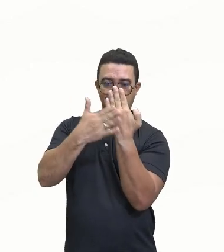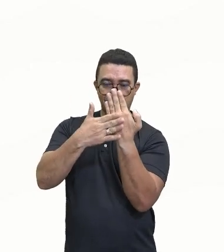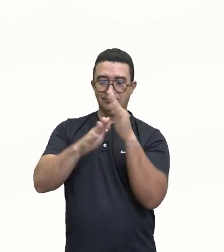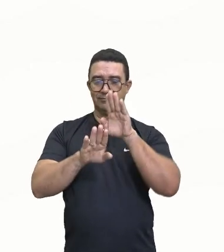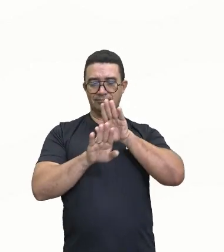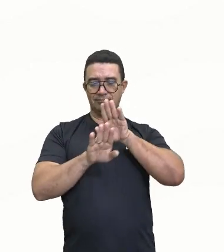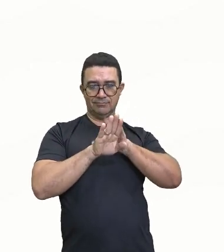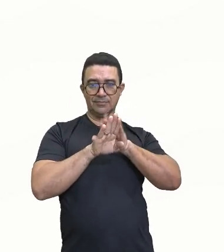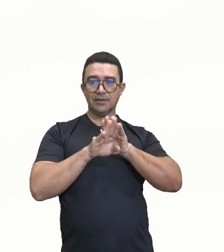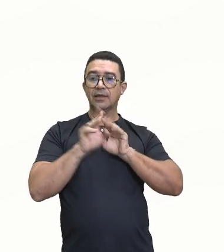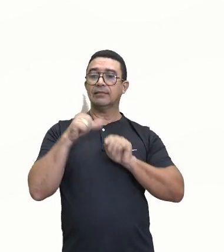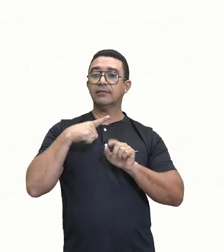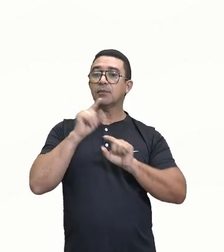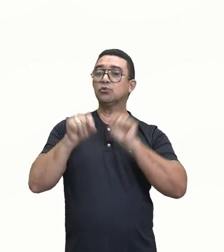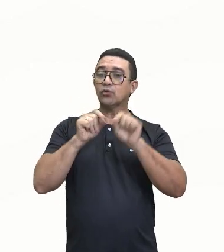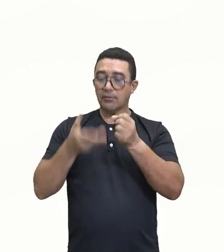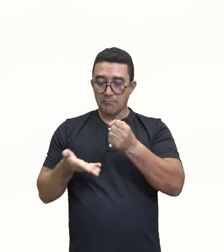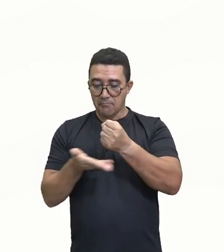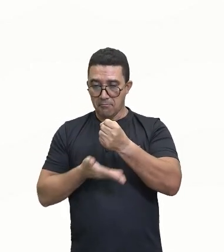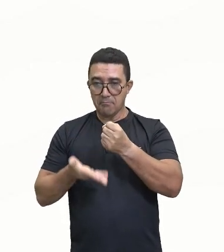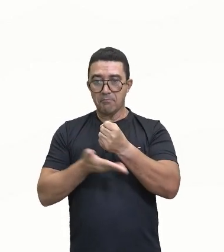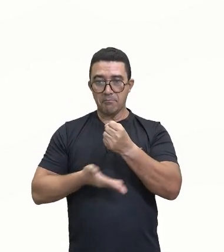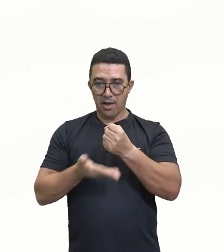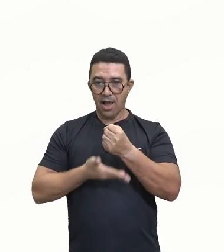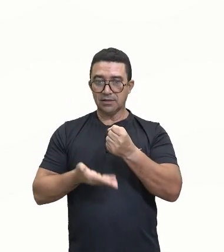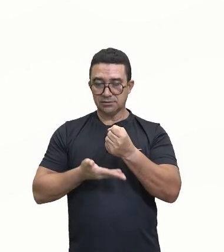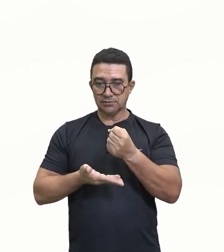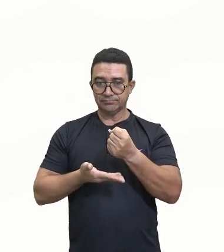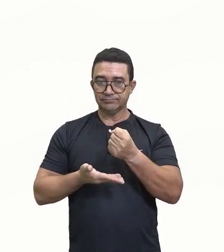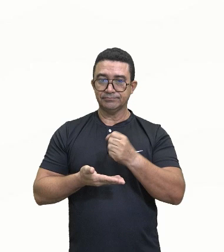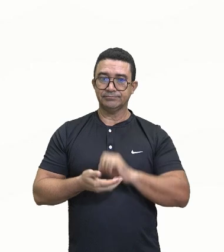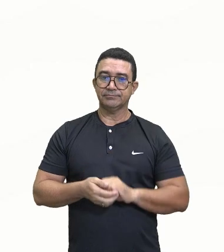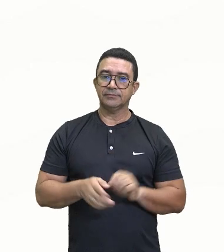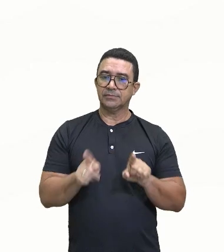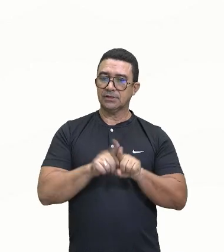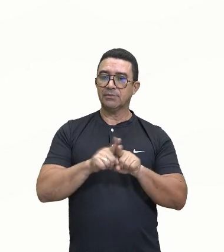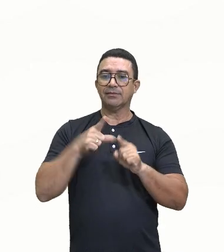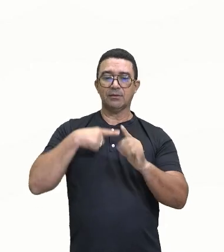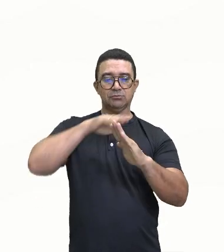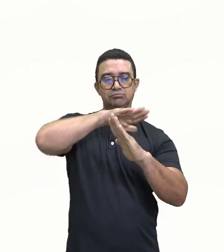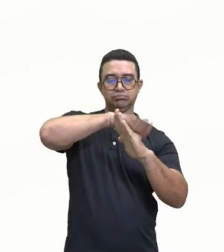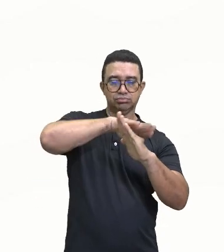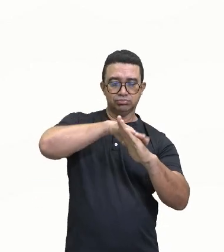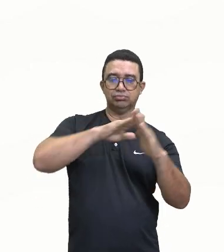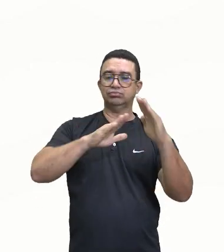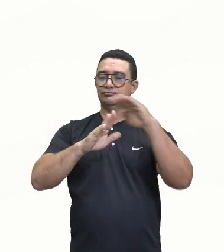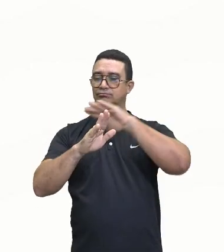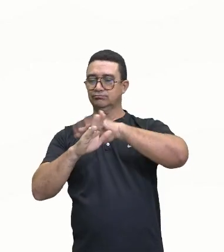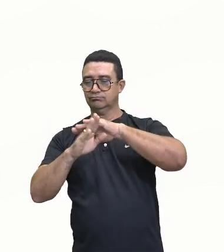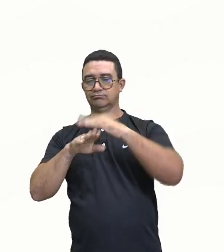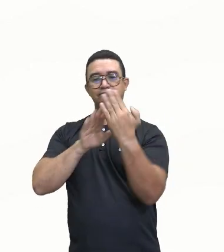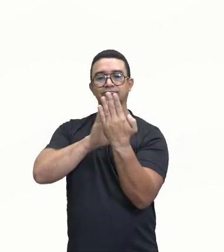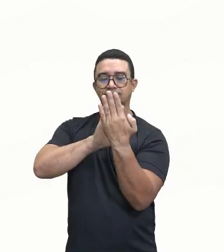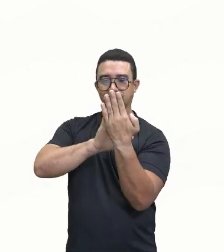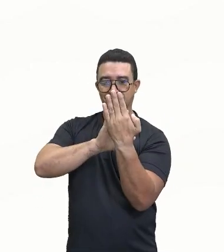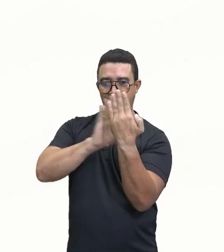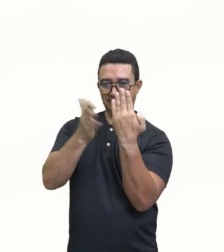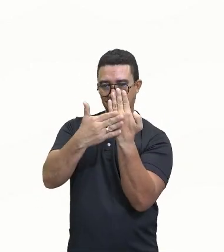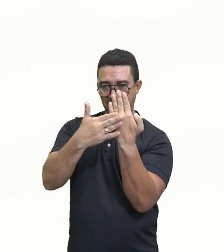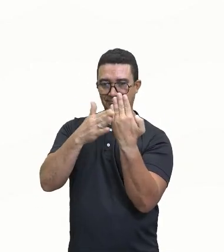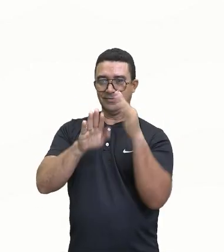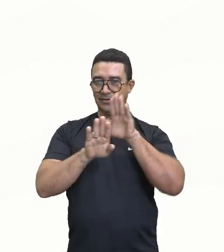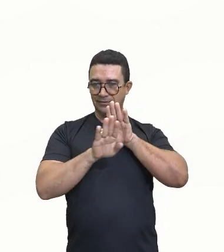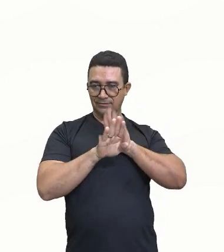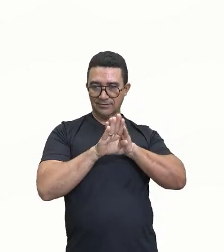nessa pirâmide? Nós temos uma base e nós temos aí as faces laterais que são formadas por triângulos.